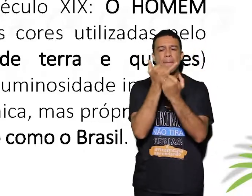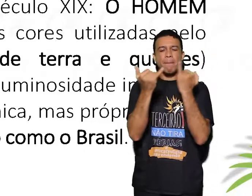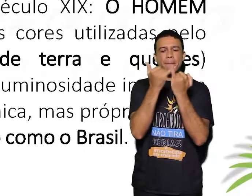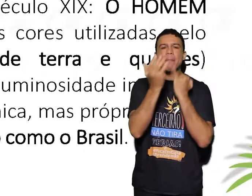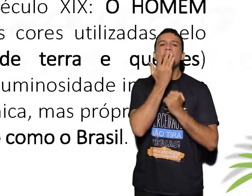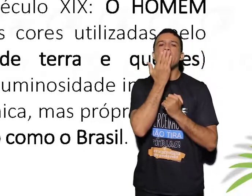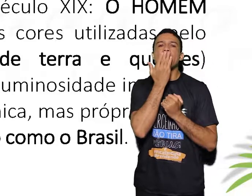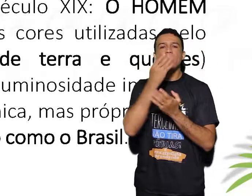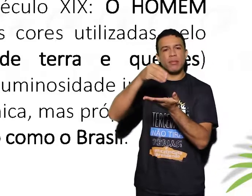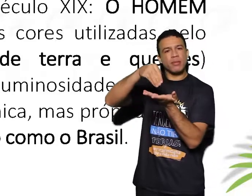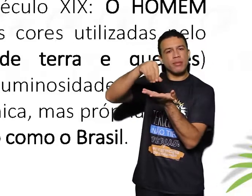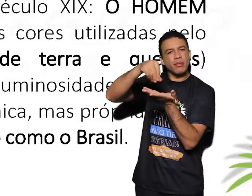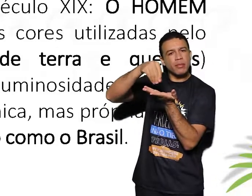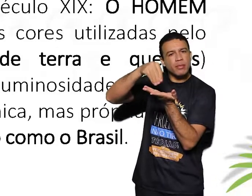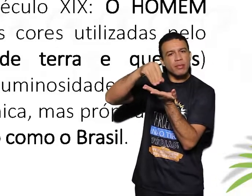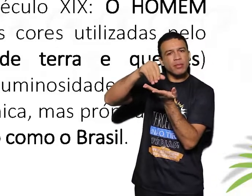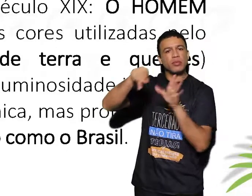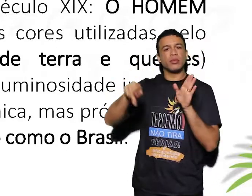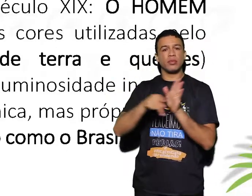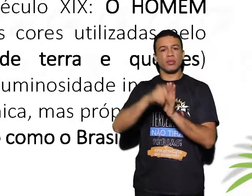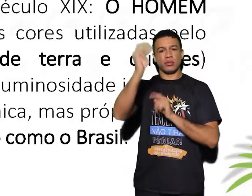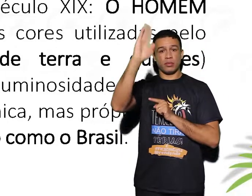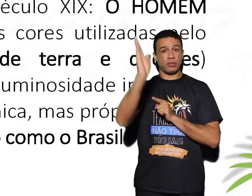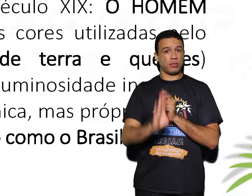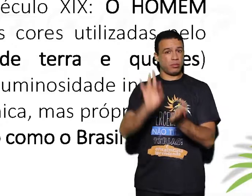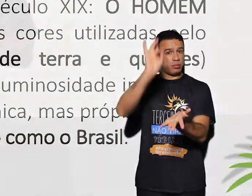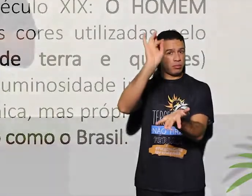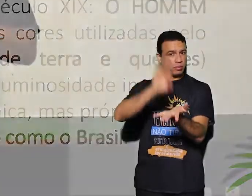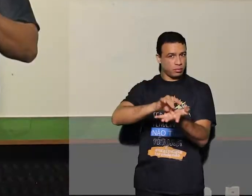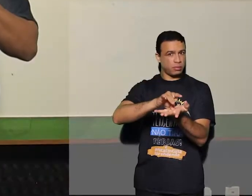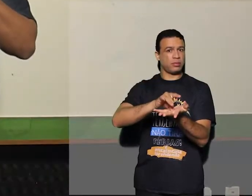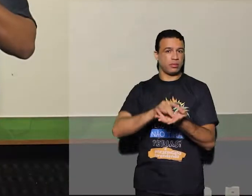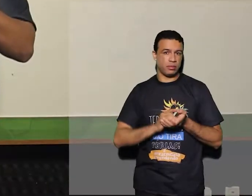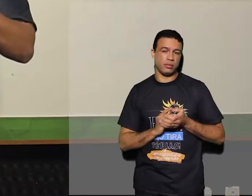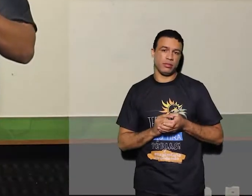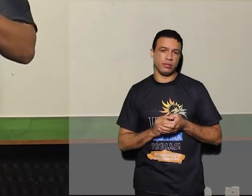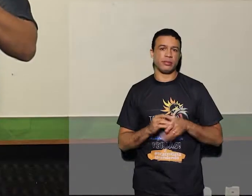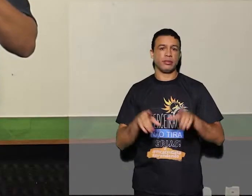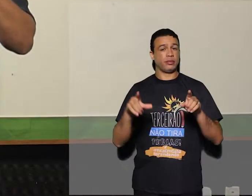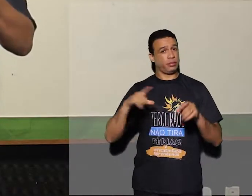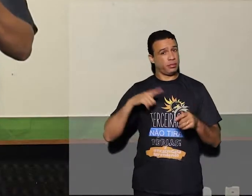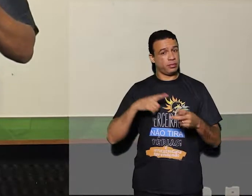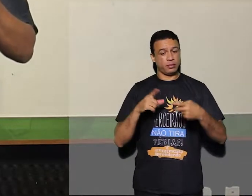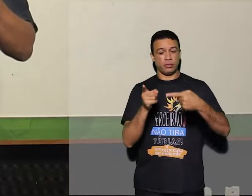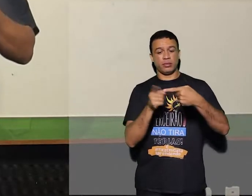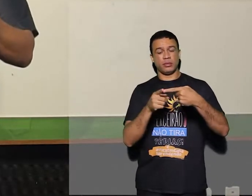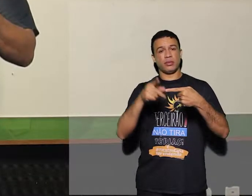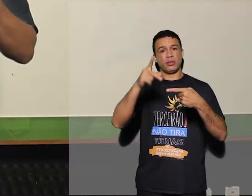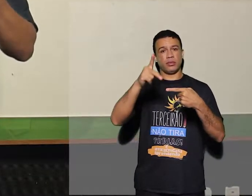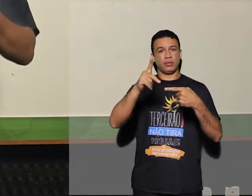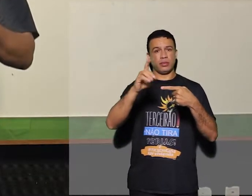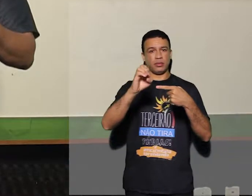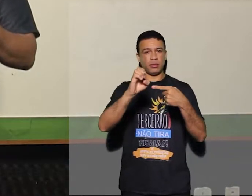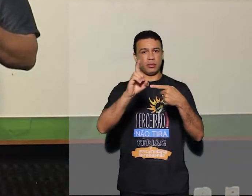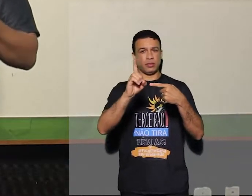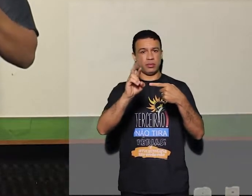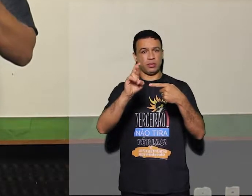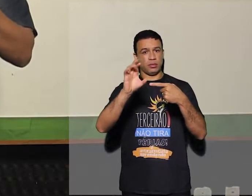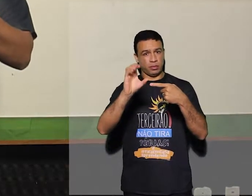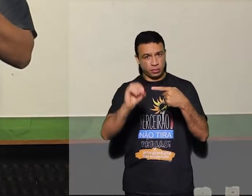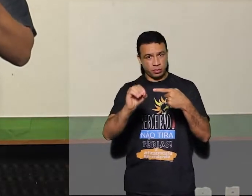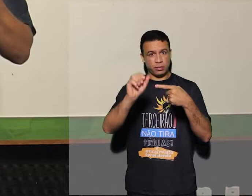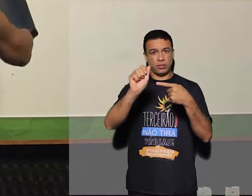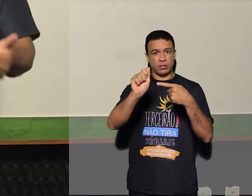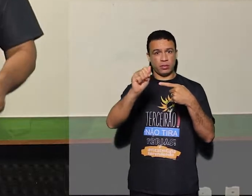ideia do Brasil como o Brasil realmente é. O interessante perceber é, atenção a esses três nomes, Pedro Américo, Vitor Meirelles e Almeida Júnior.